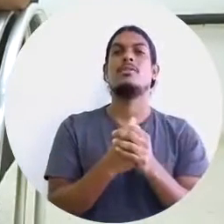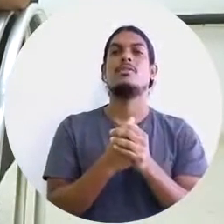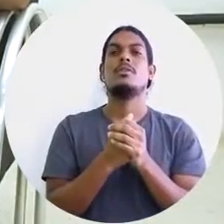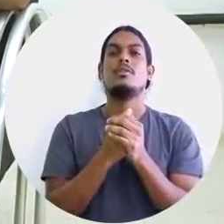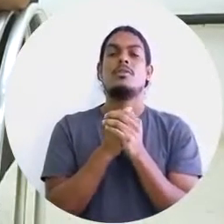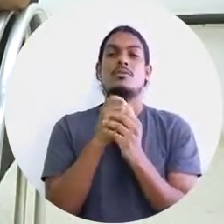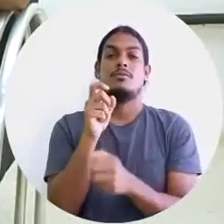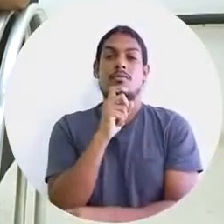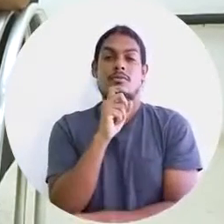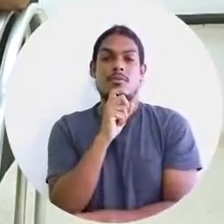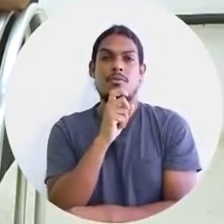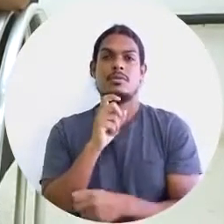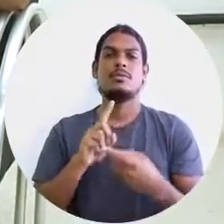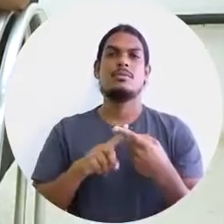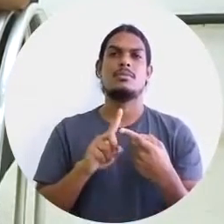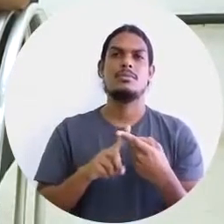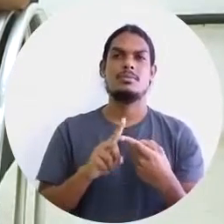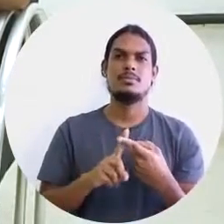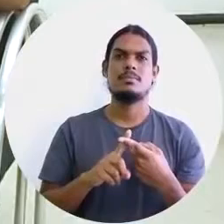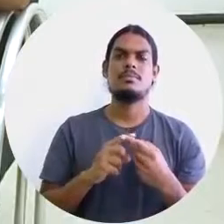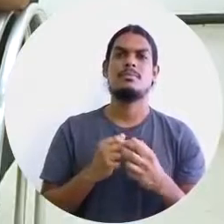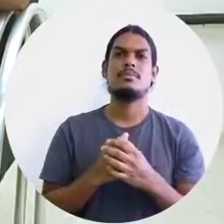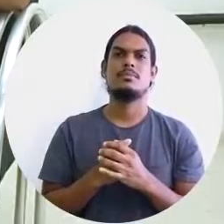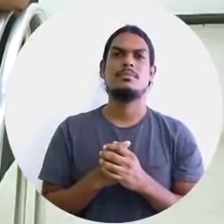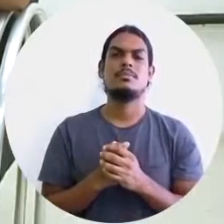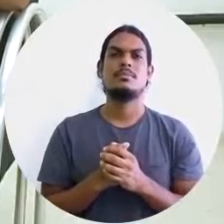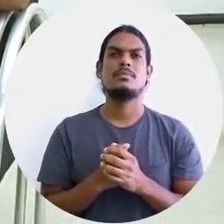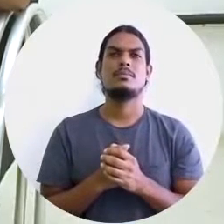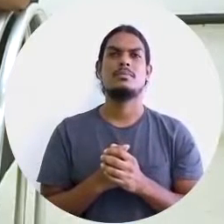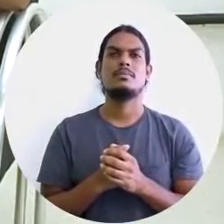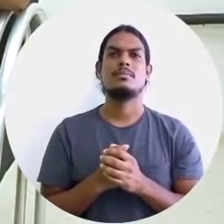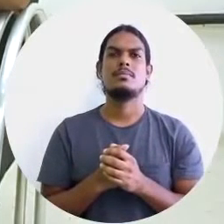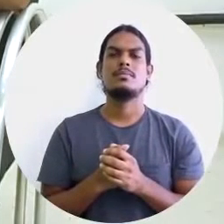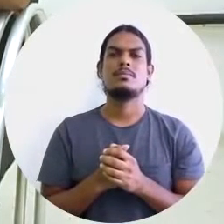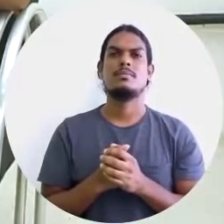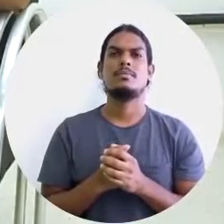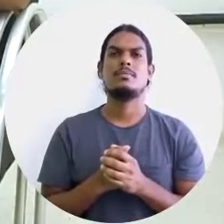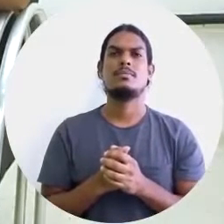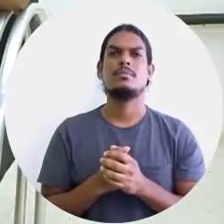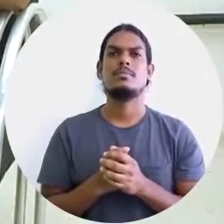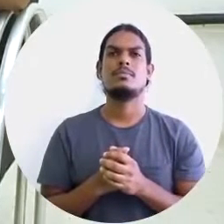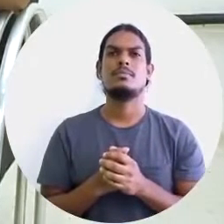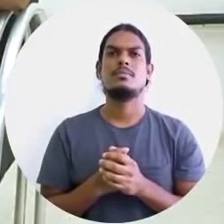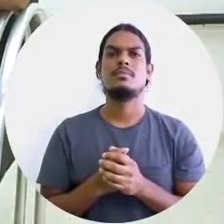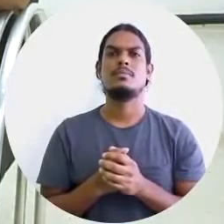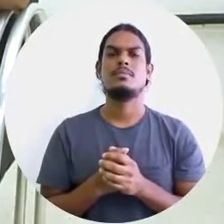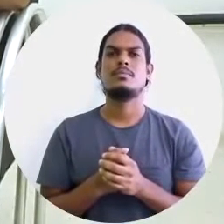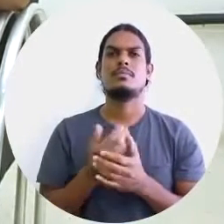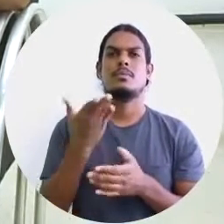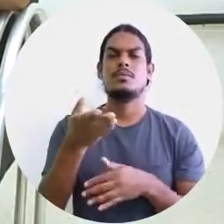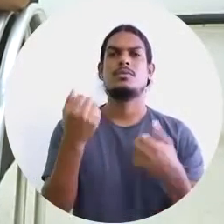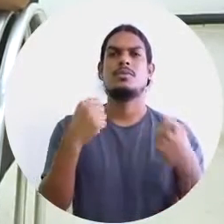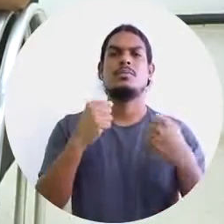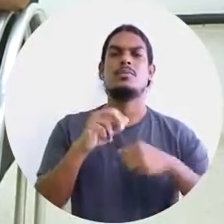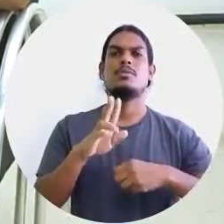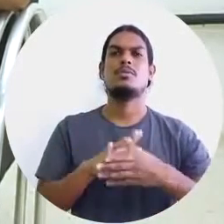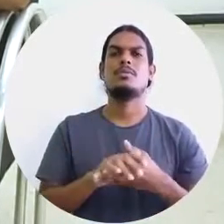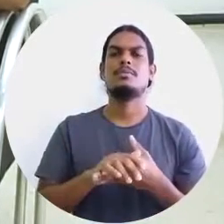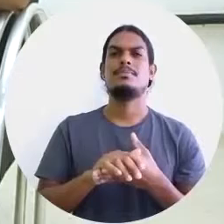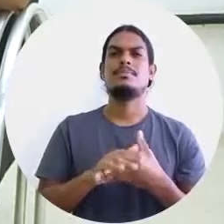ser medidos na sua grande maioria, mas nesses casos também você pode atuar em cima da presença ou não